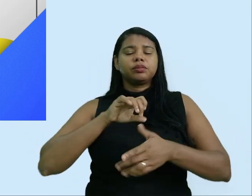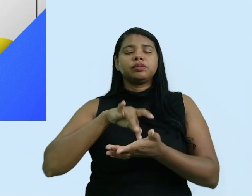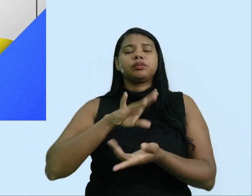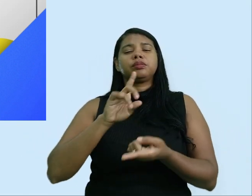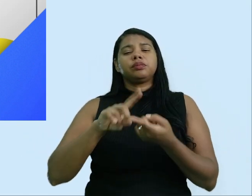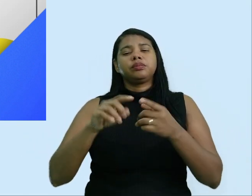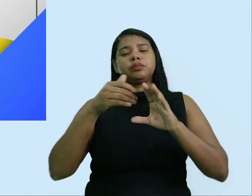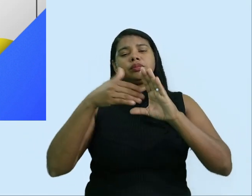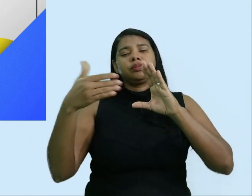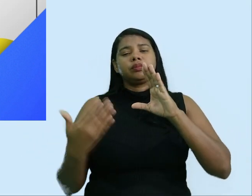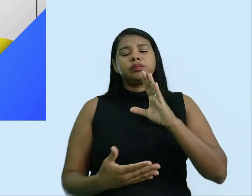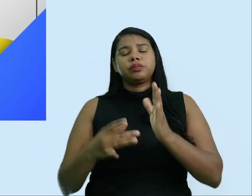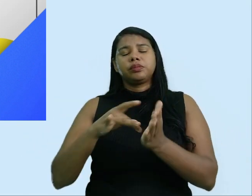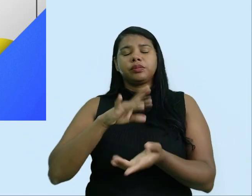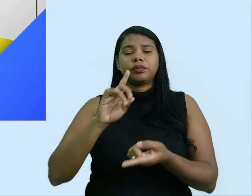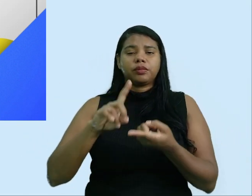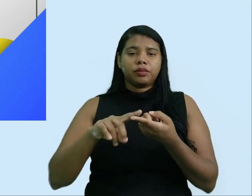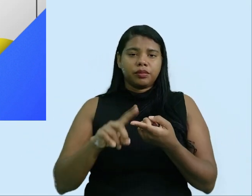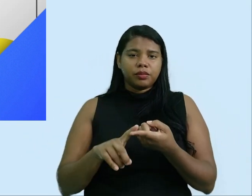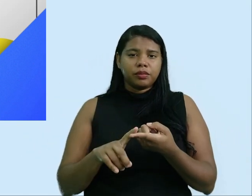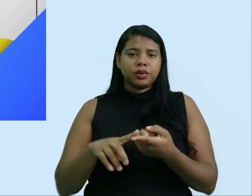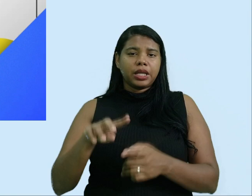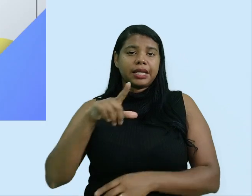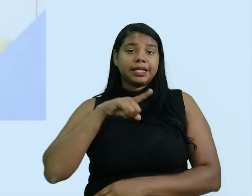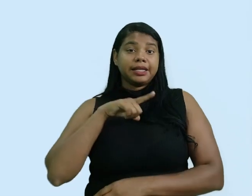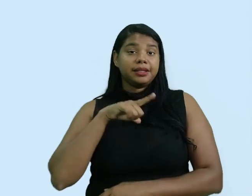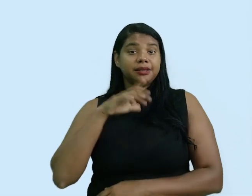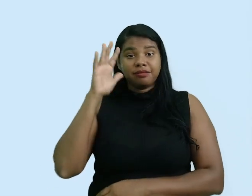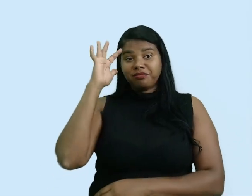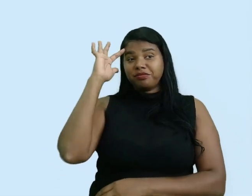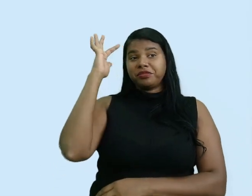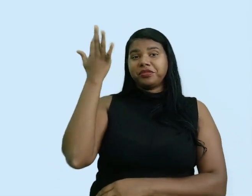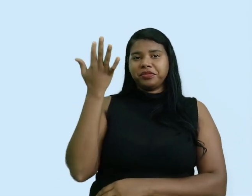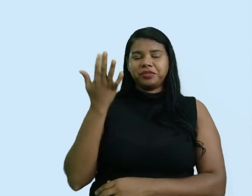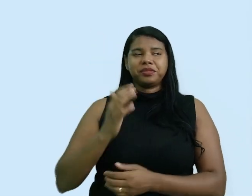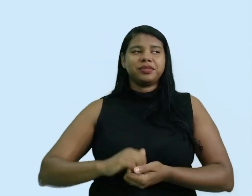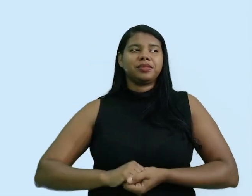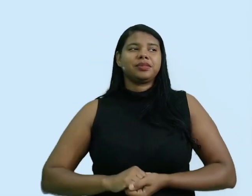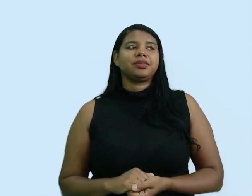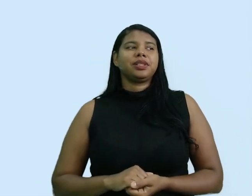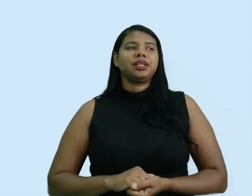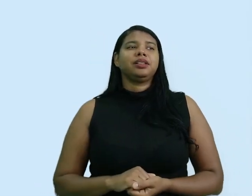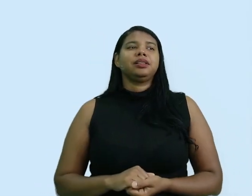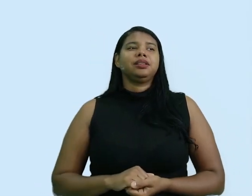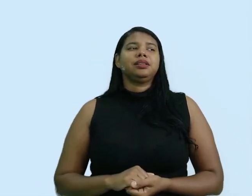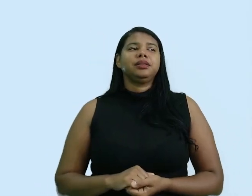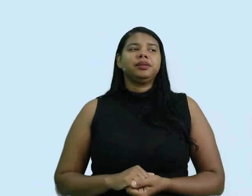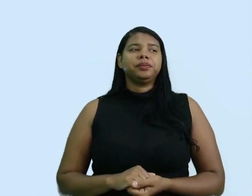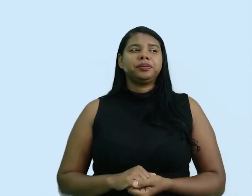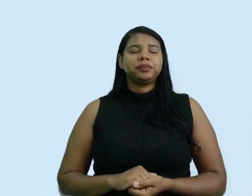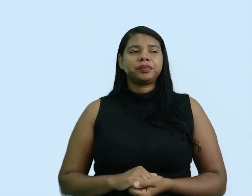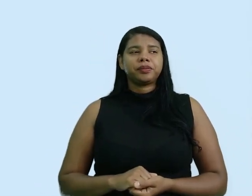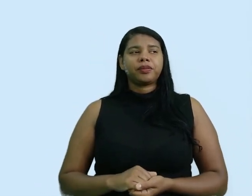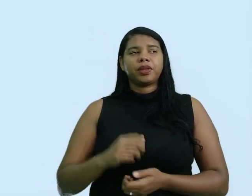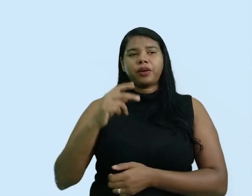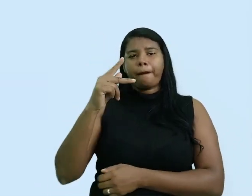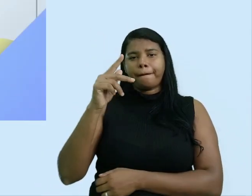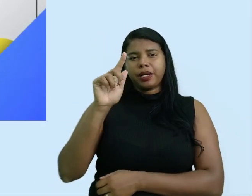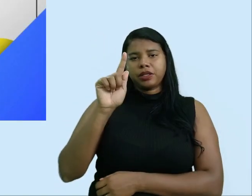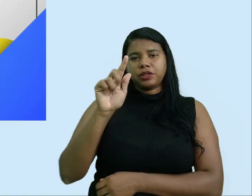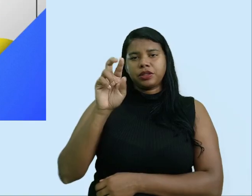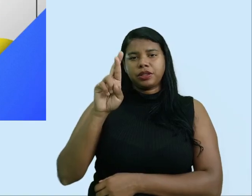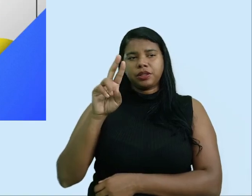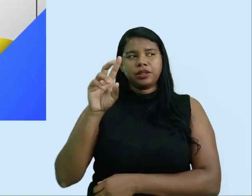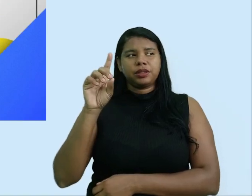a avaliação dos riscos, para assim termos uma tomada de decisão adequada. Então, o PGR-TR,